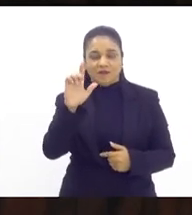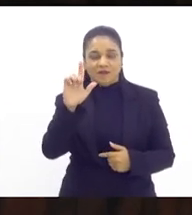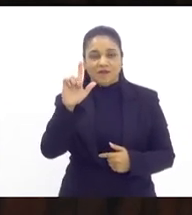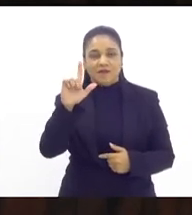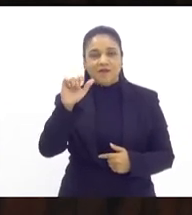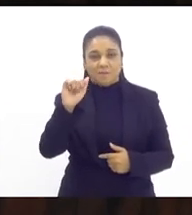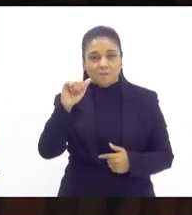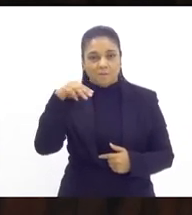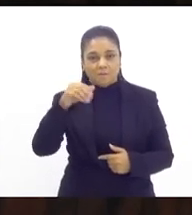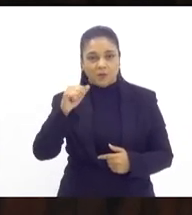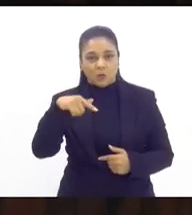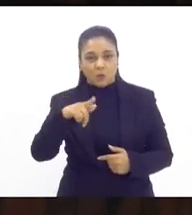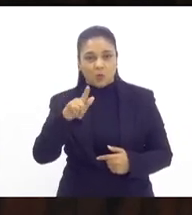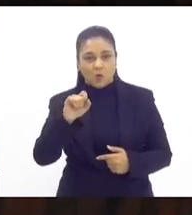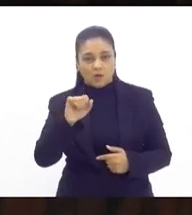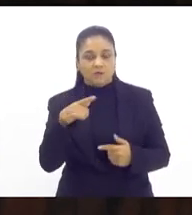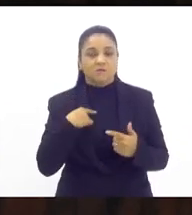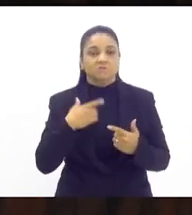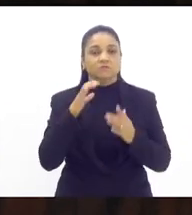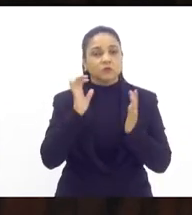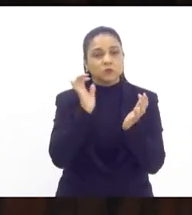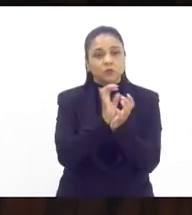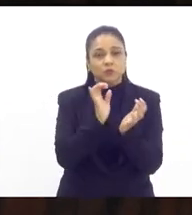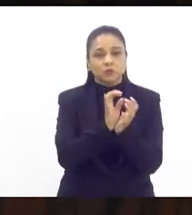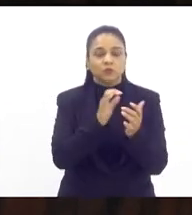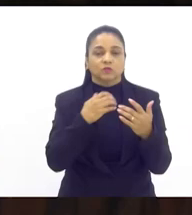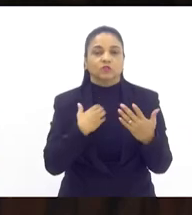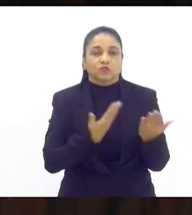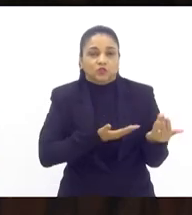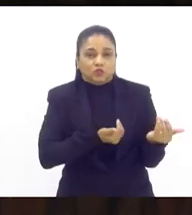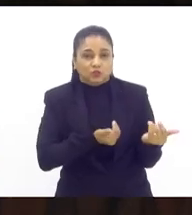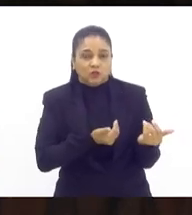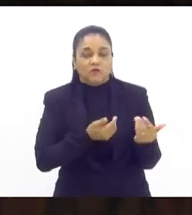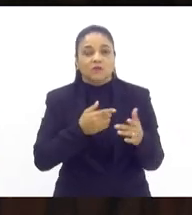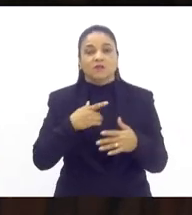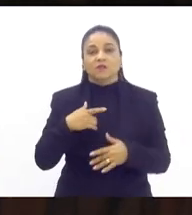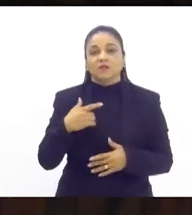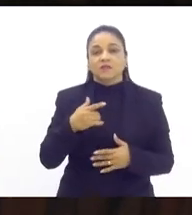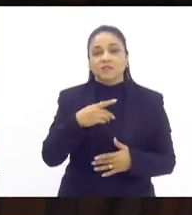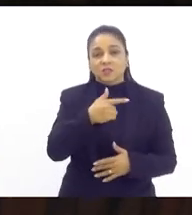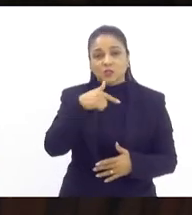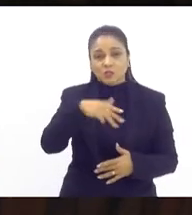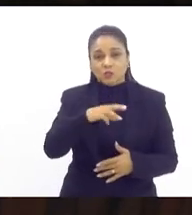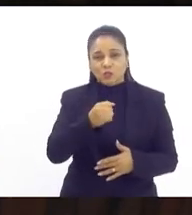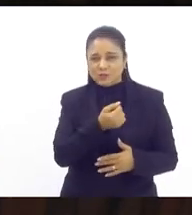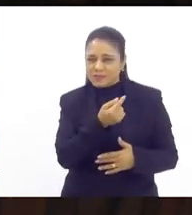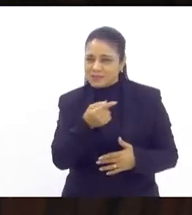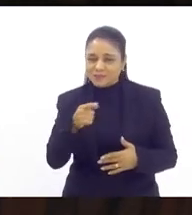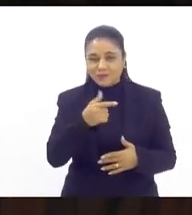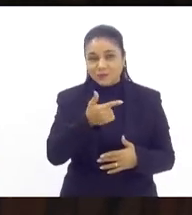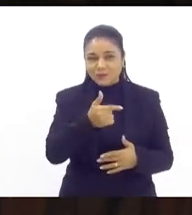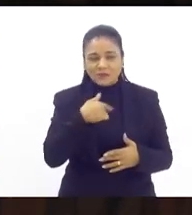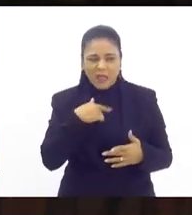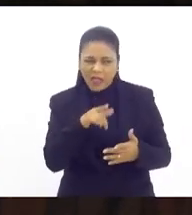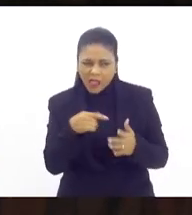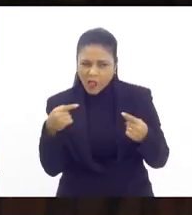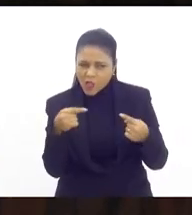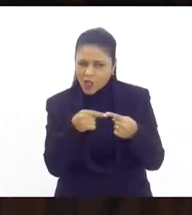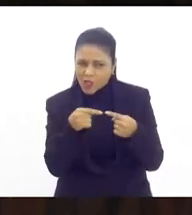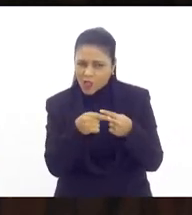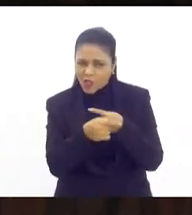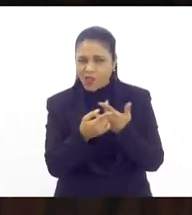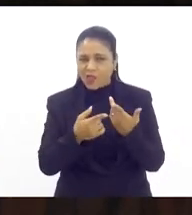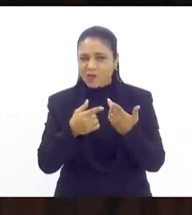Torcida Jovem e nação 12 então não gosta tem alguma coisa com manguaça ou Carlinho você